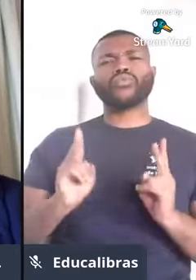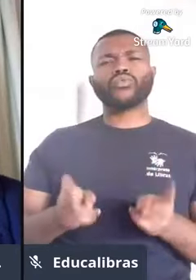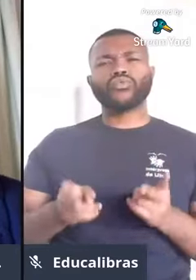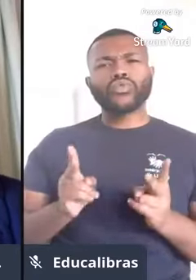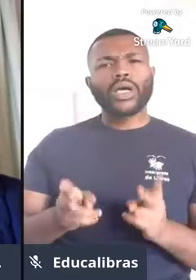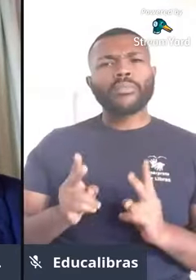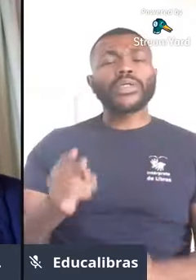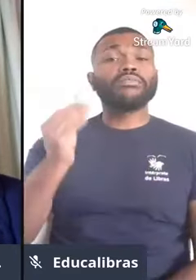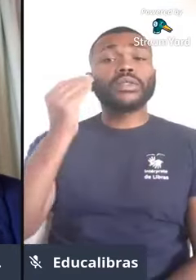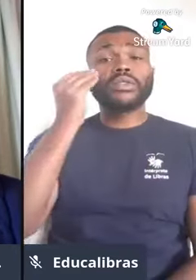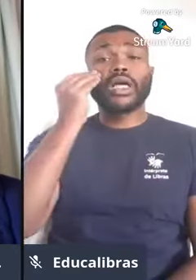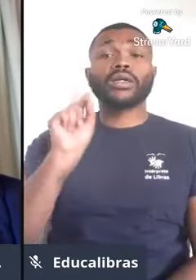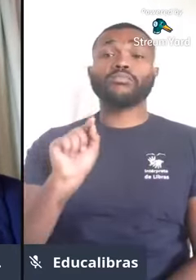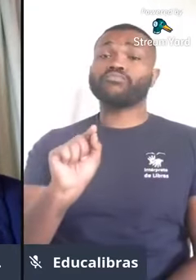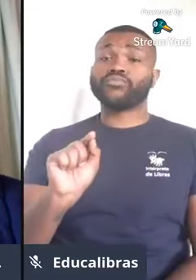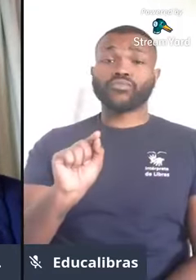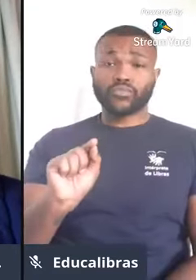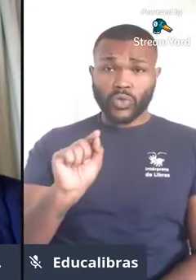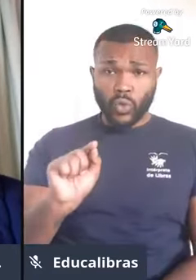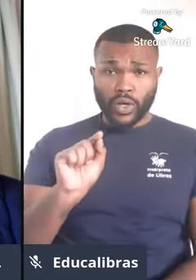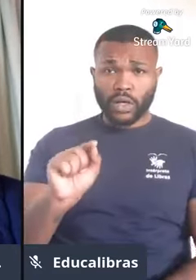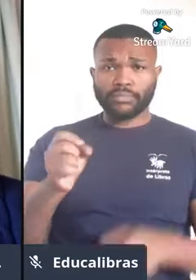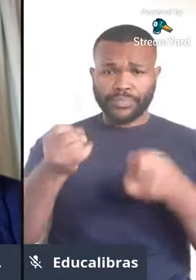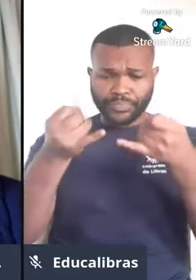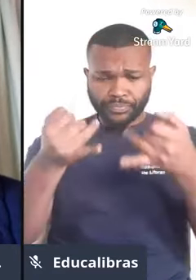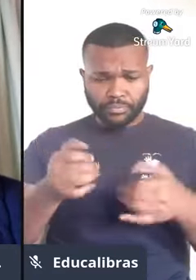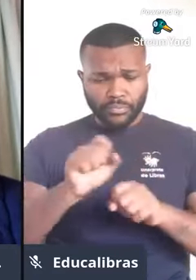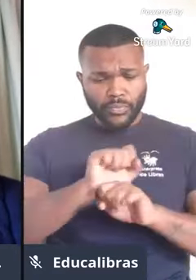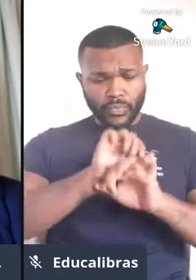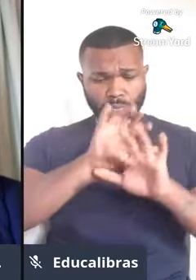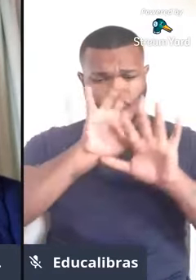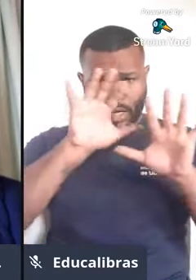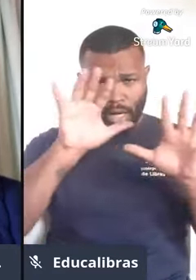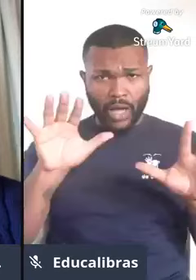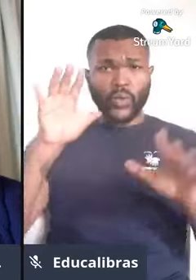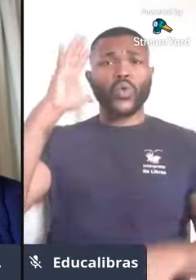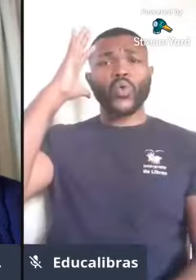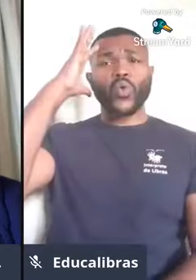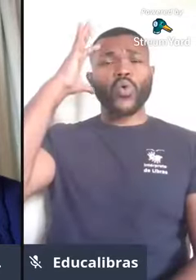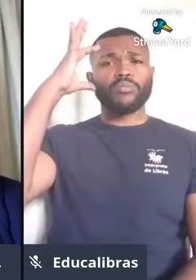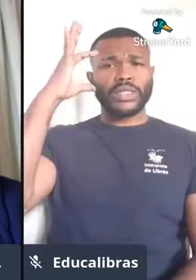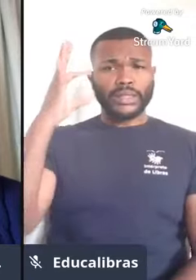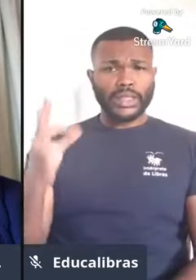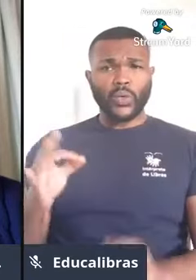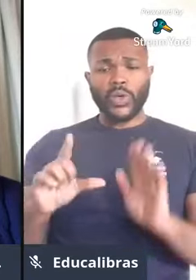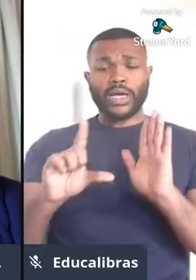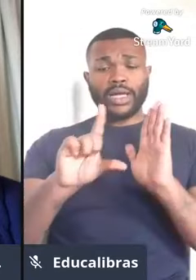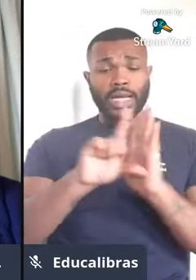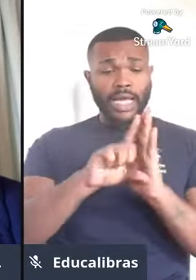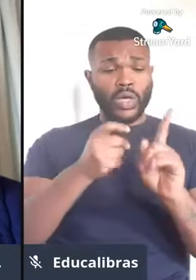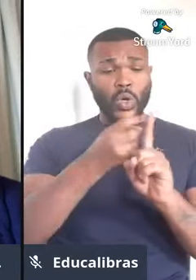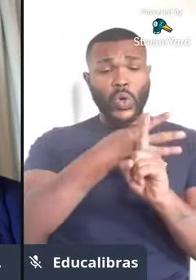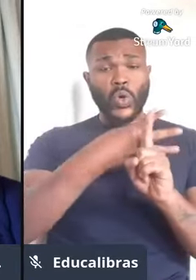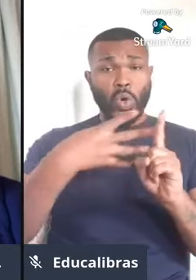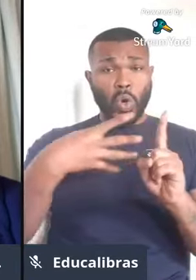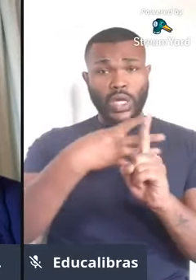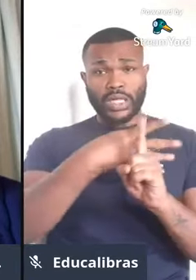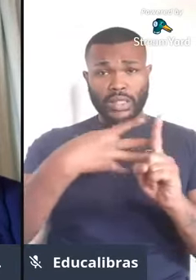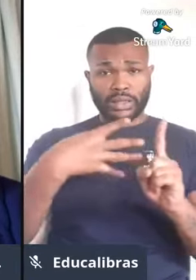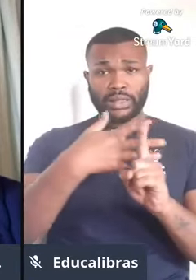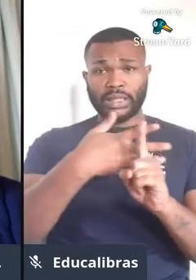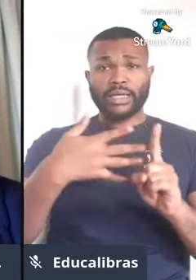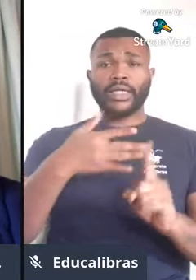é deixar muito claro que, no nosso entendimento, o cumprimento da lei de cotas não é uma